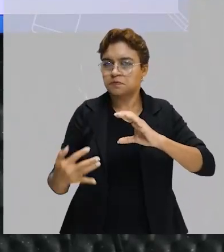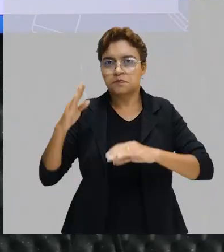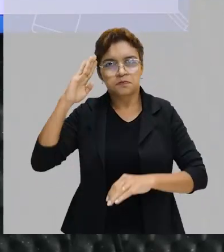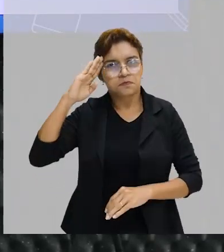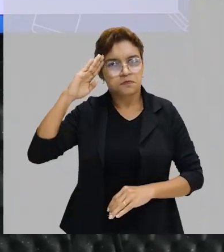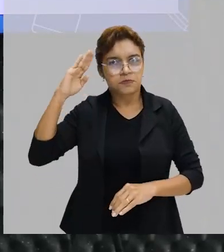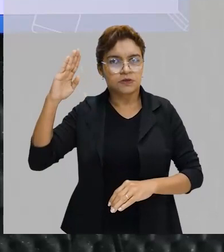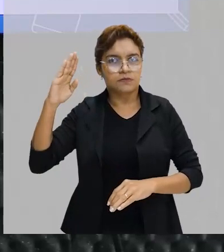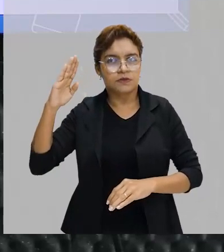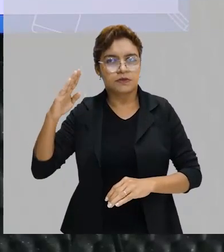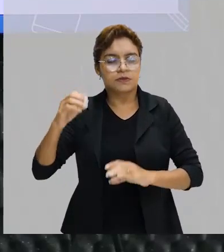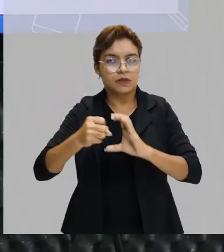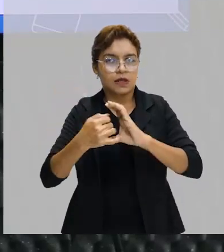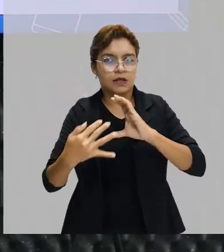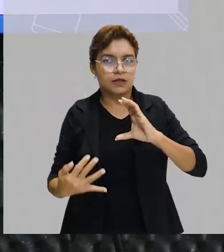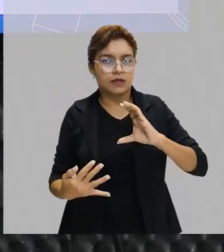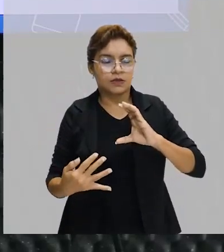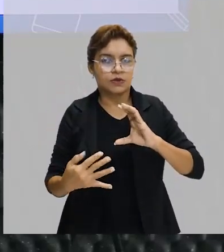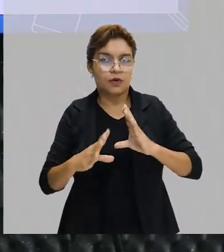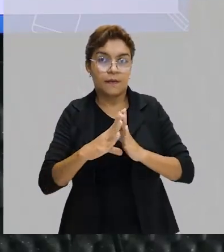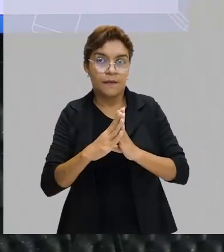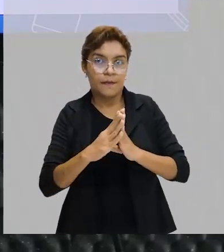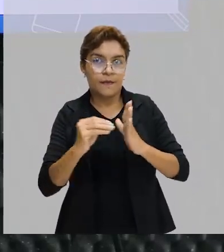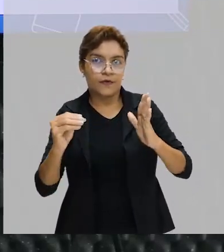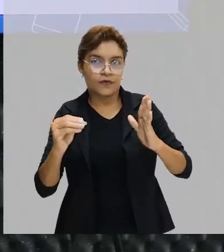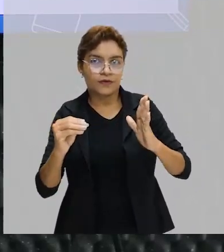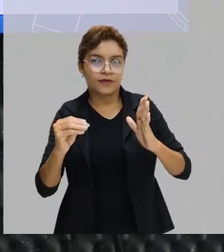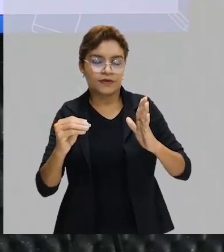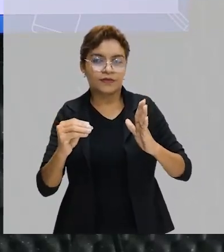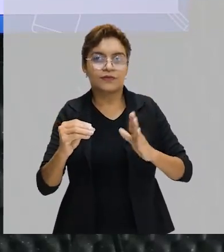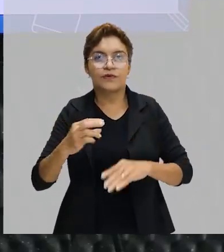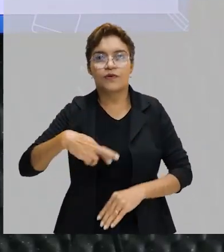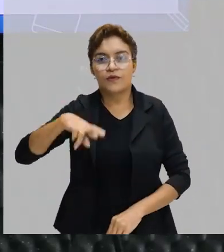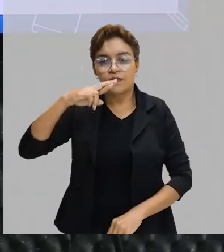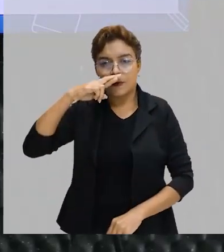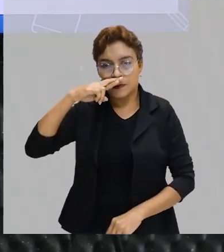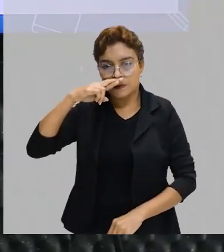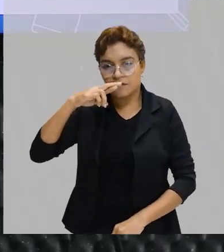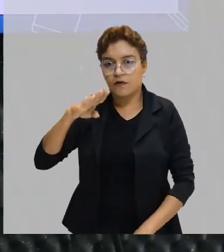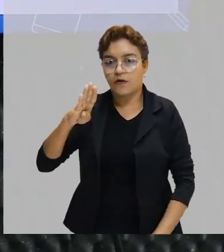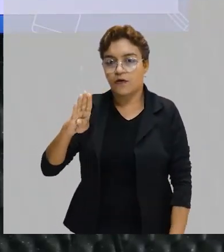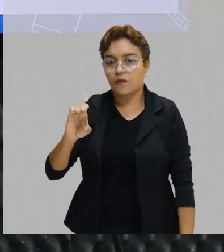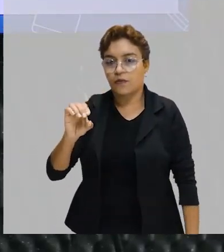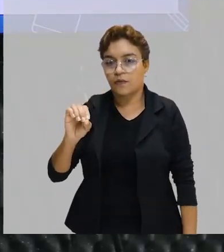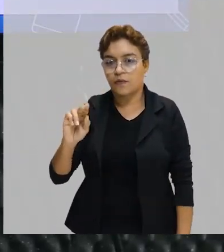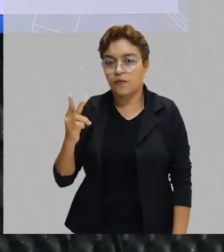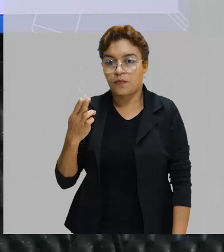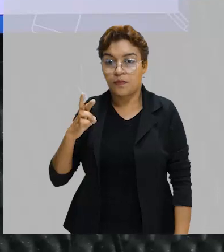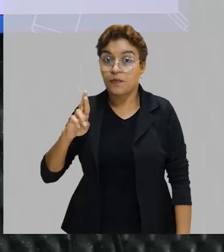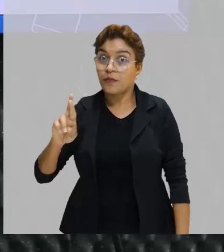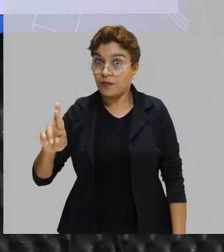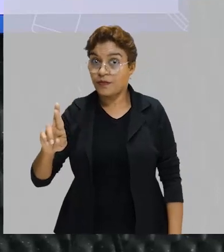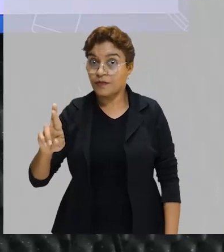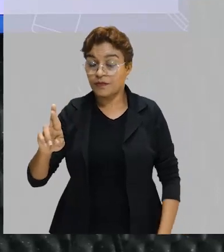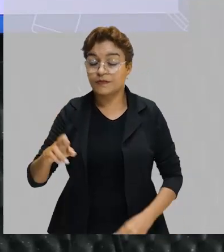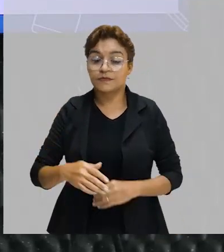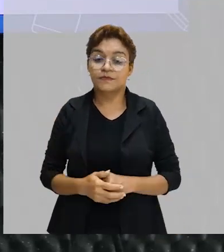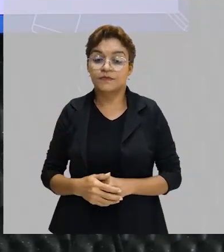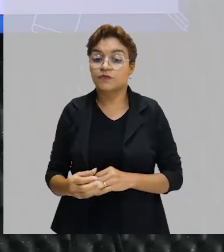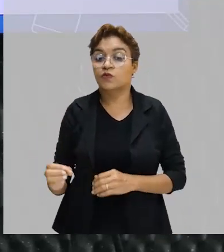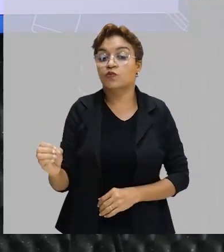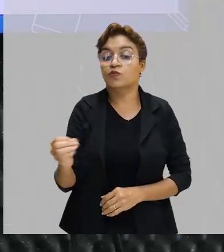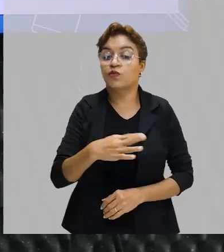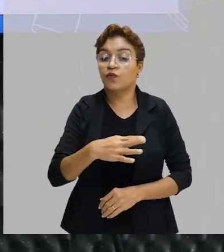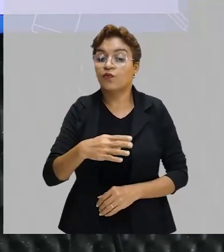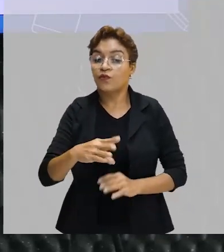de Rutherford. Por isso, Rutherford-Bohr, certo? Por essa razão, né, esse novo